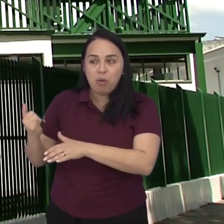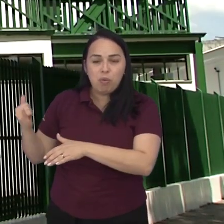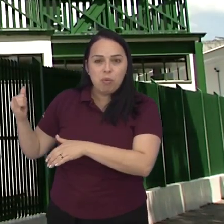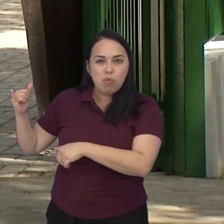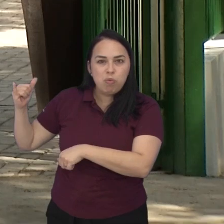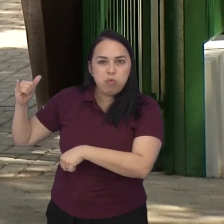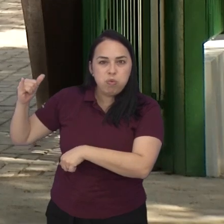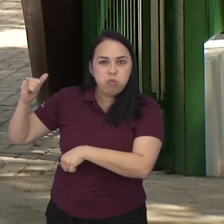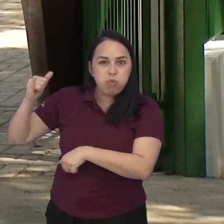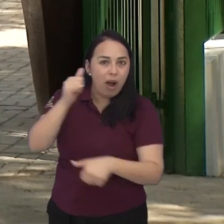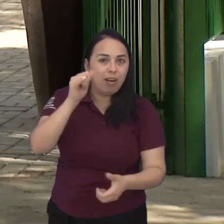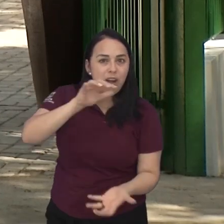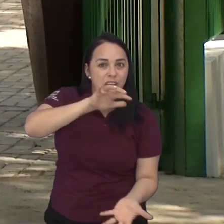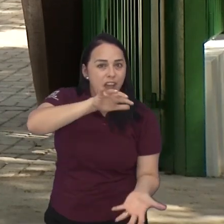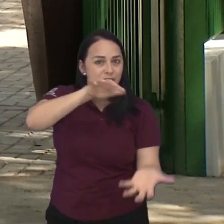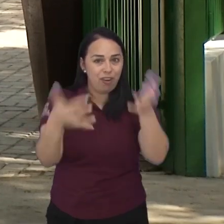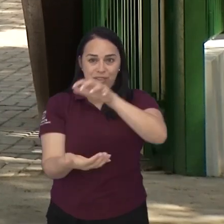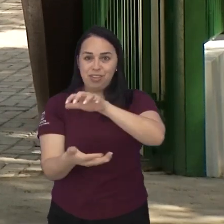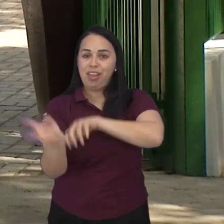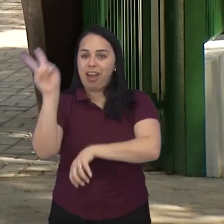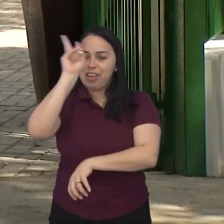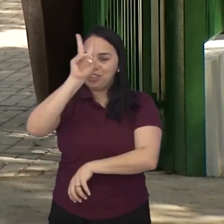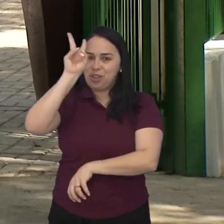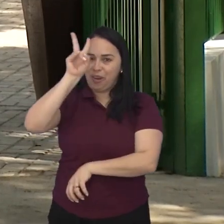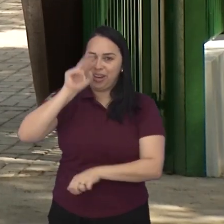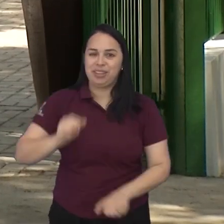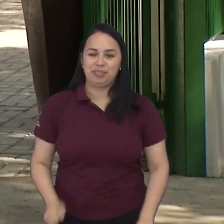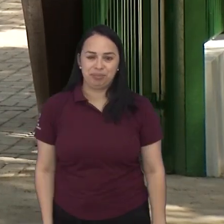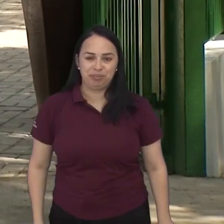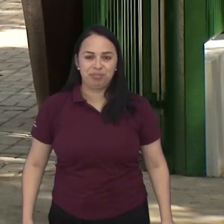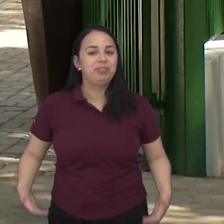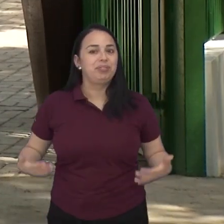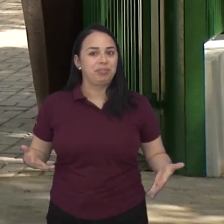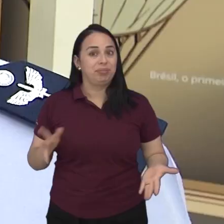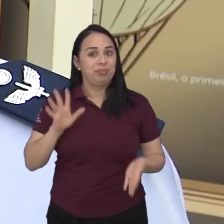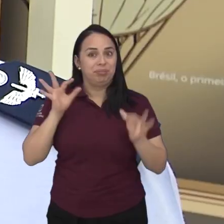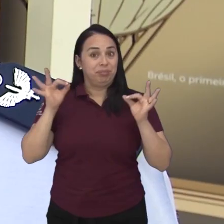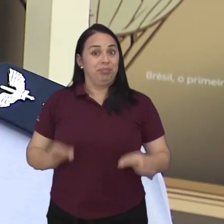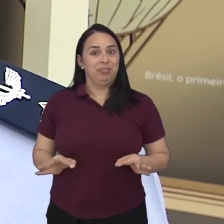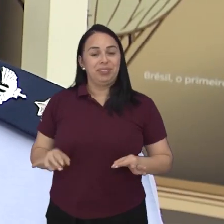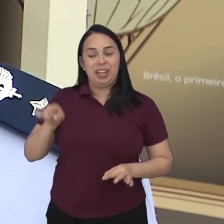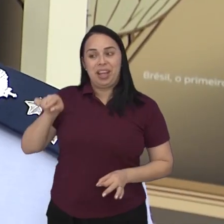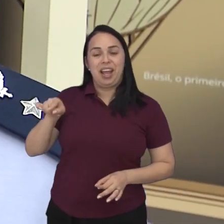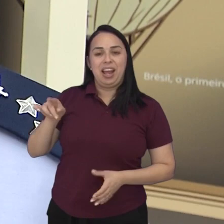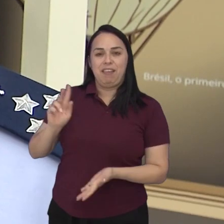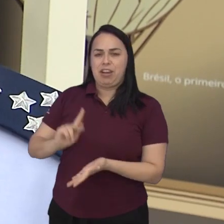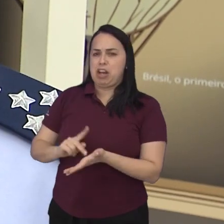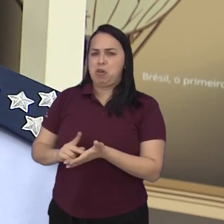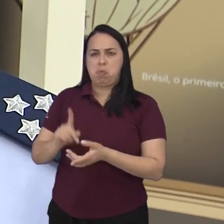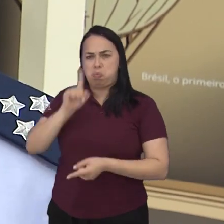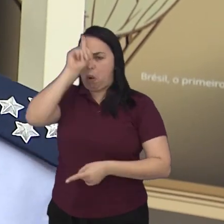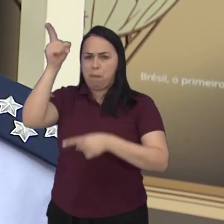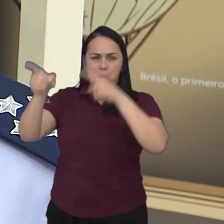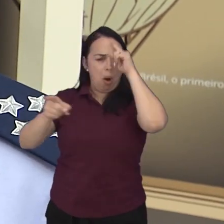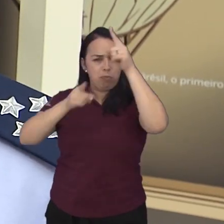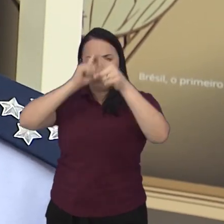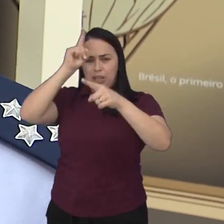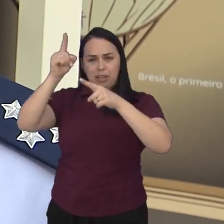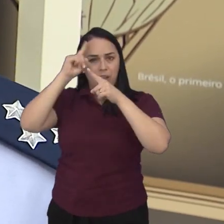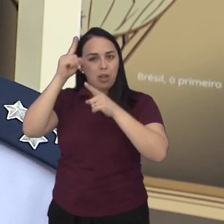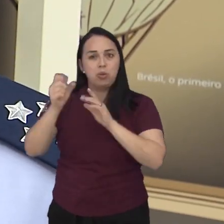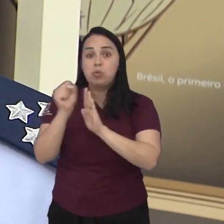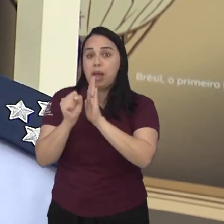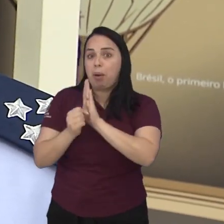Santos Dumont, o criador da máquina que revolucionou a história da humanidade. Realmente, sem sombra de dúvida nenhuma, ele foi o